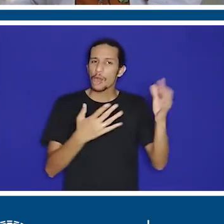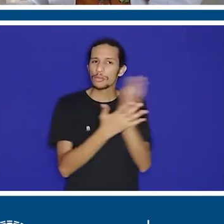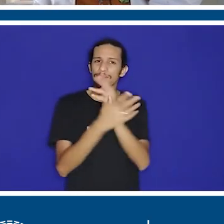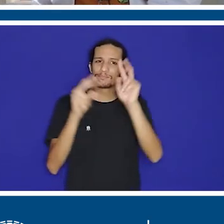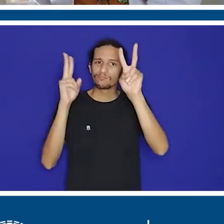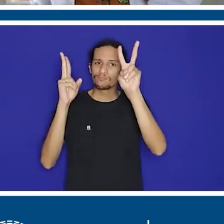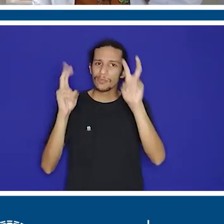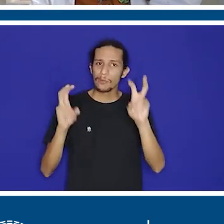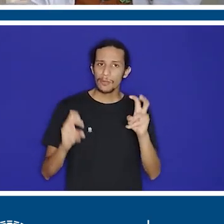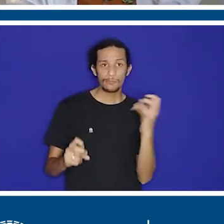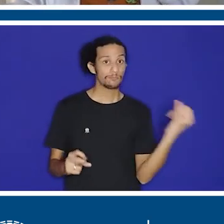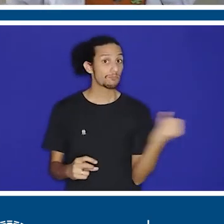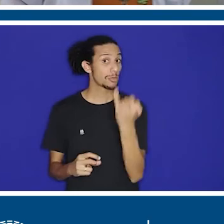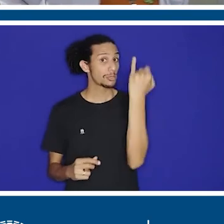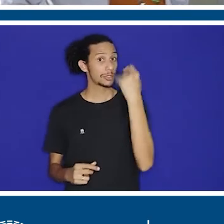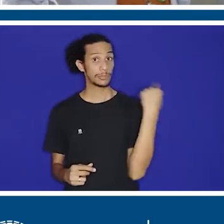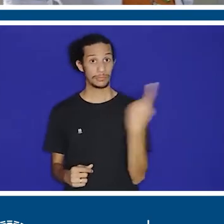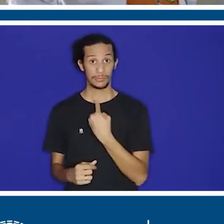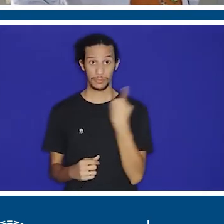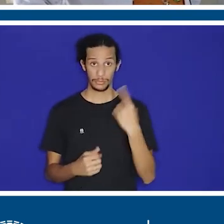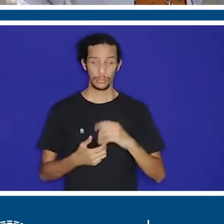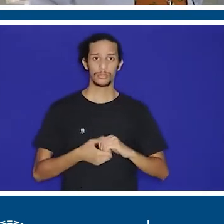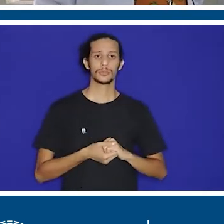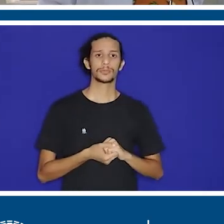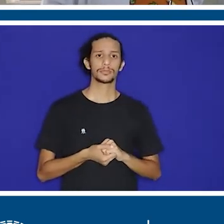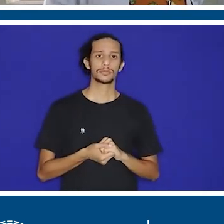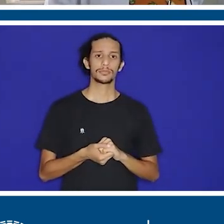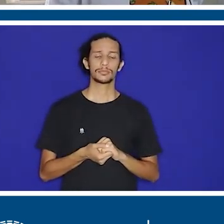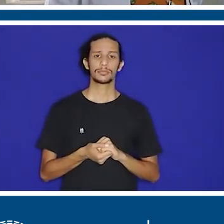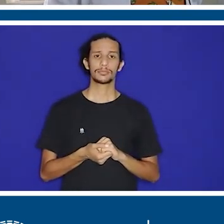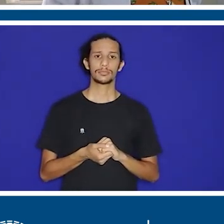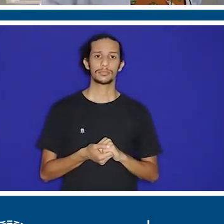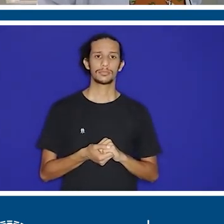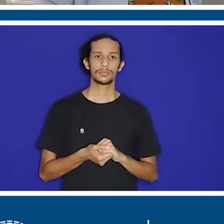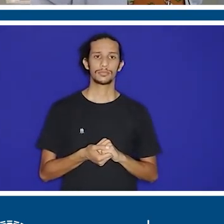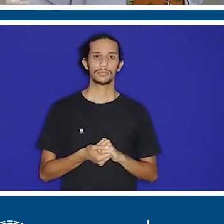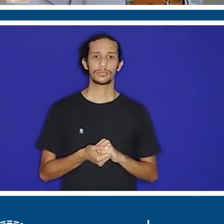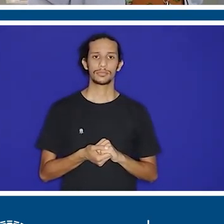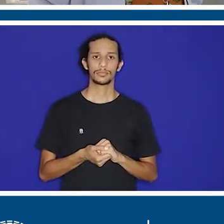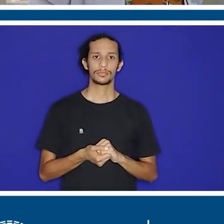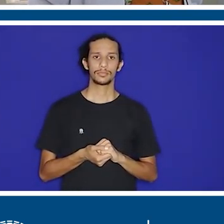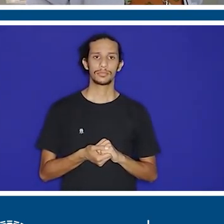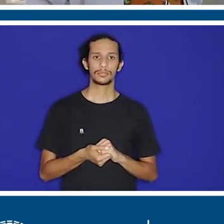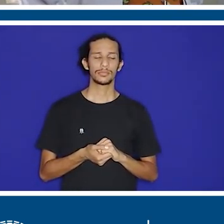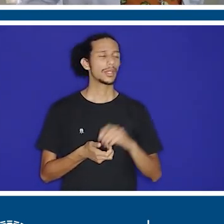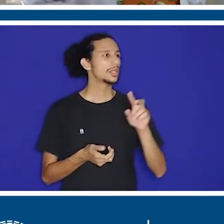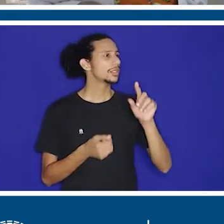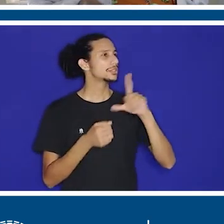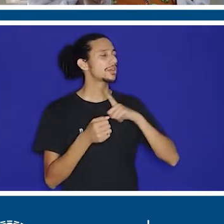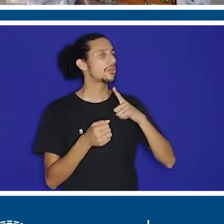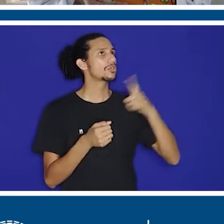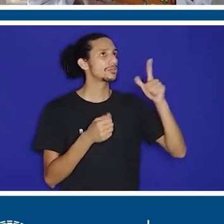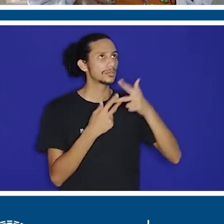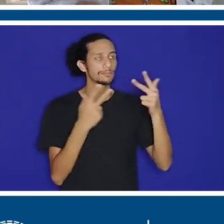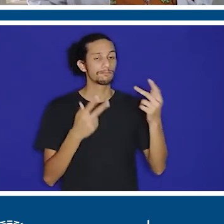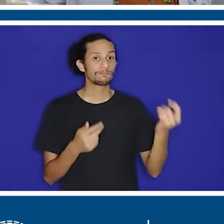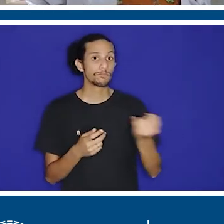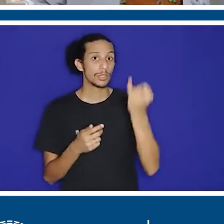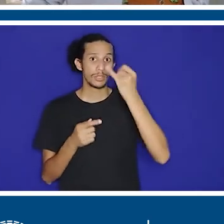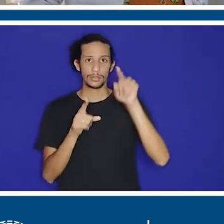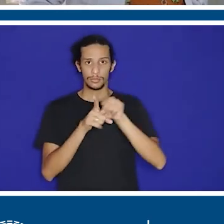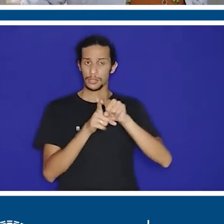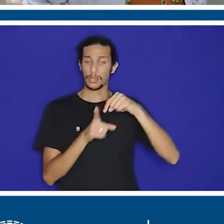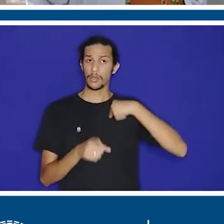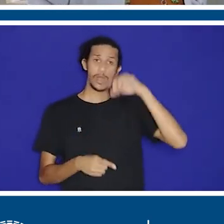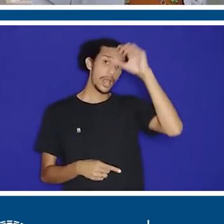assuntos que são extremamente importantes para a gente. E uma coisa que é importante, né,